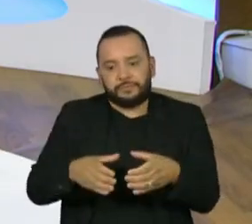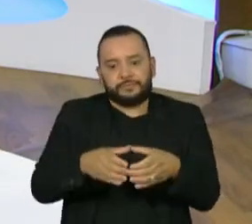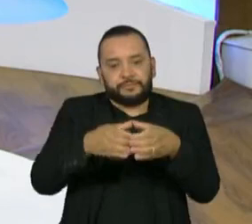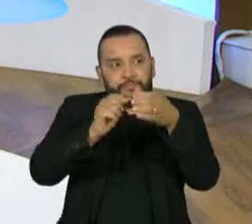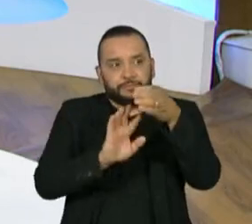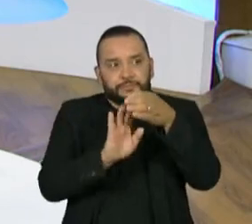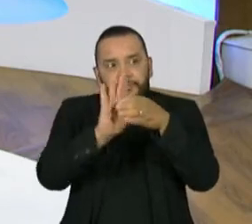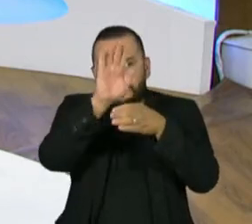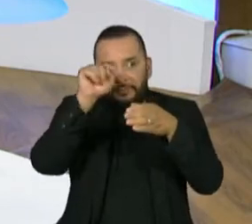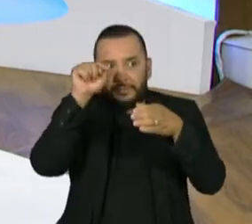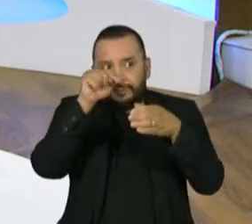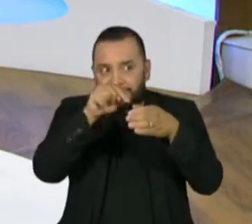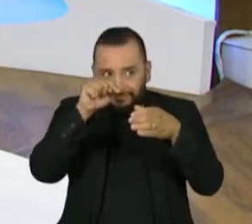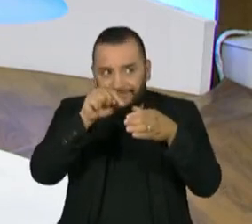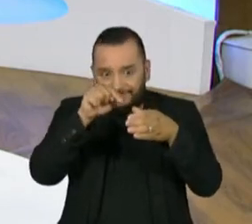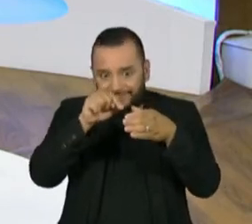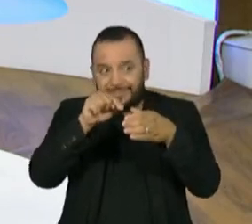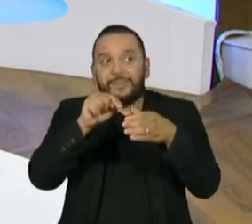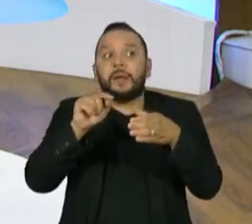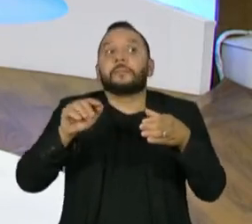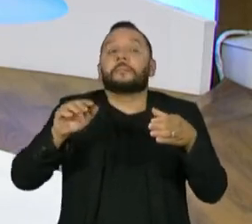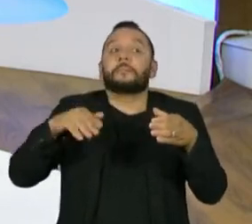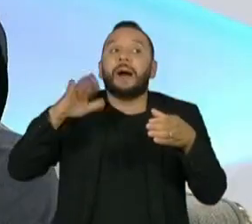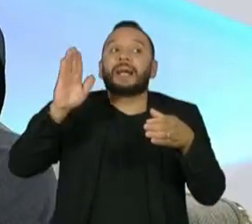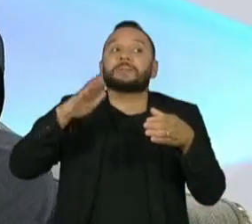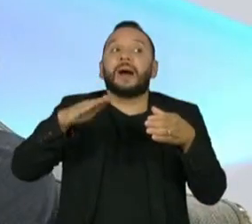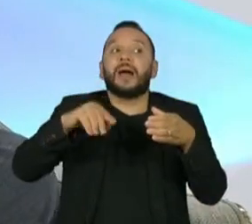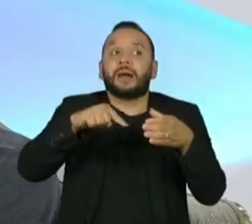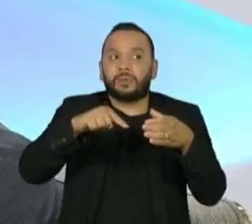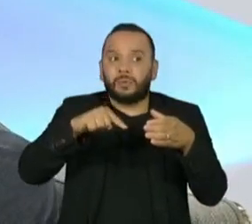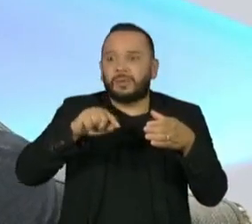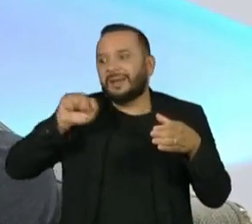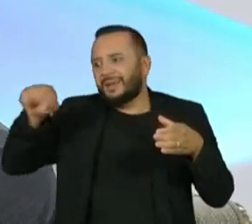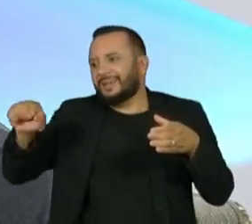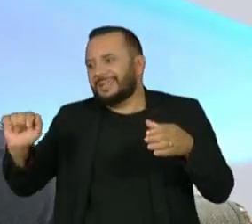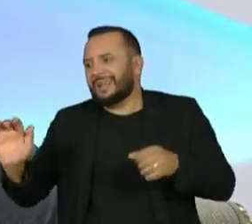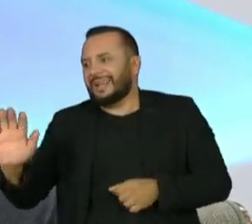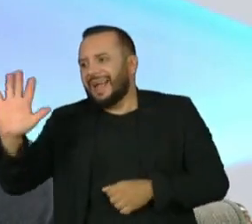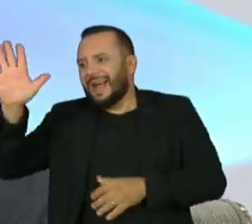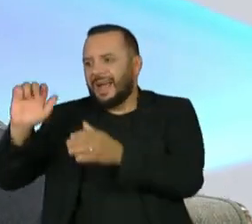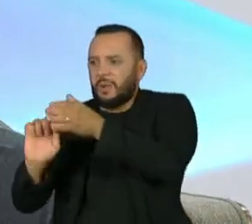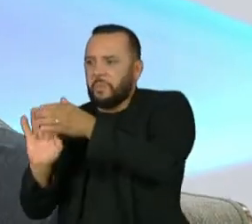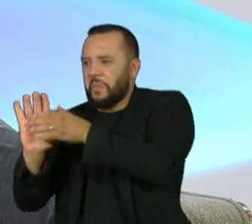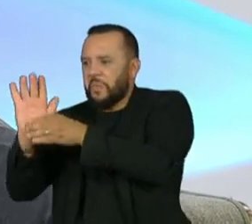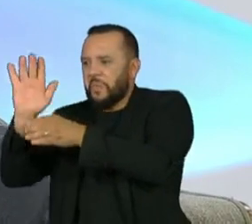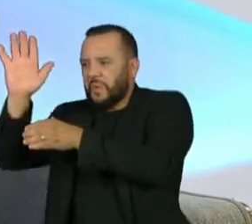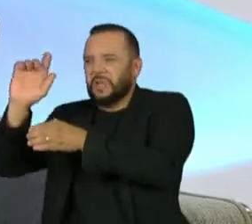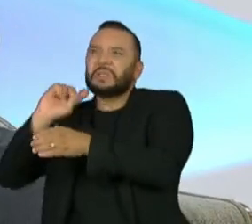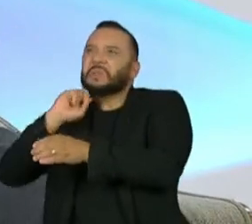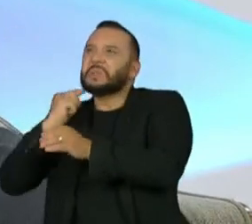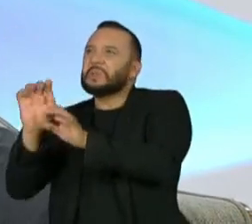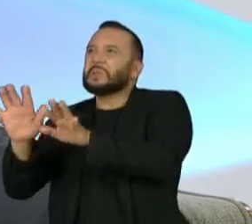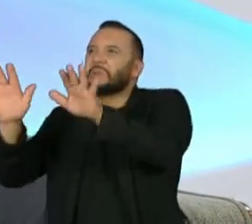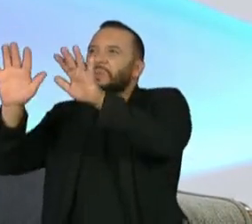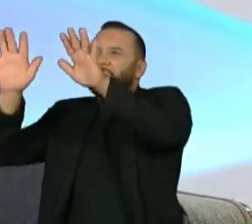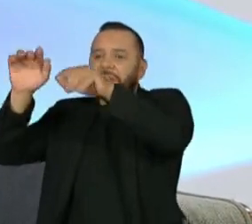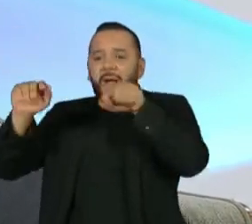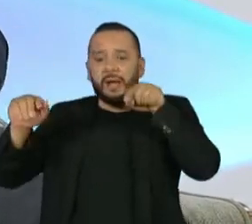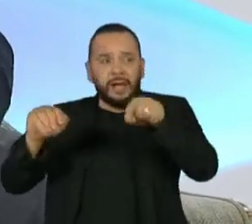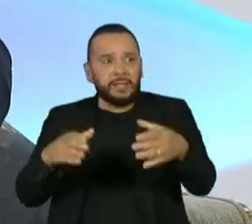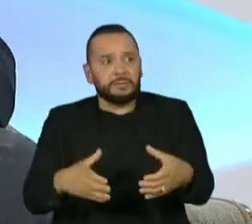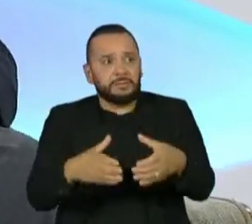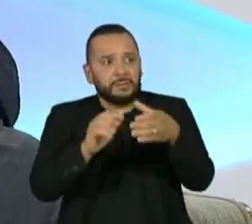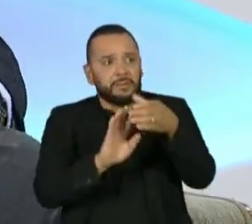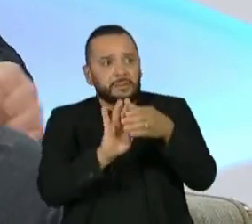Eletrobras estão substituindo termelétricas caras e muito dores do que aquelas que você aqui instaladas É